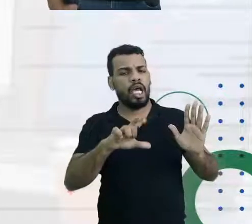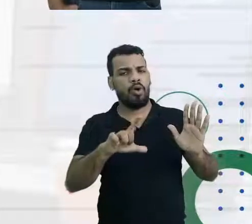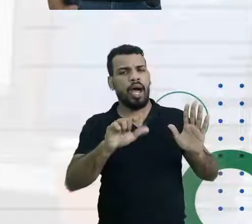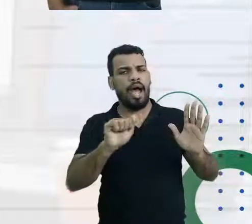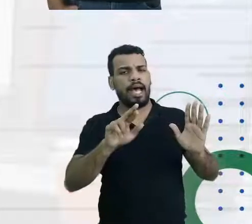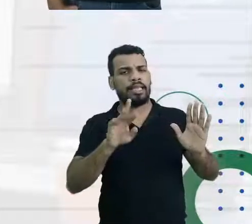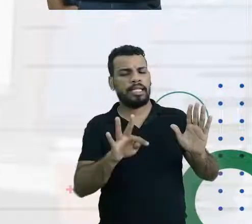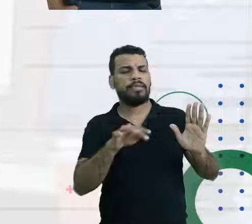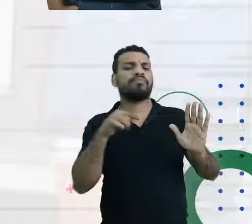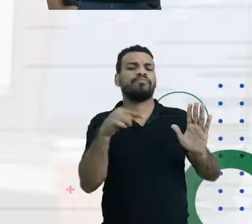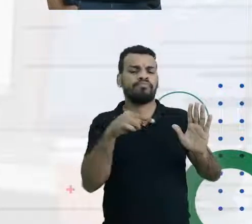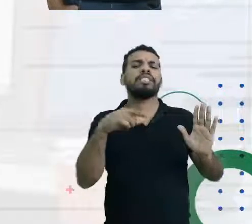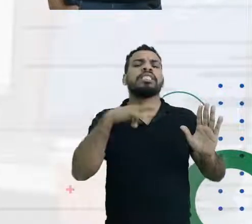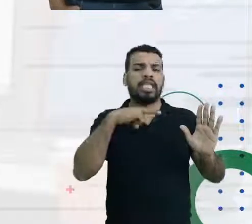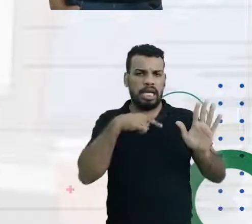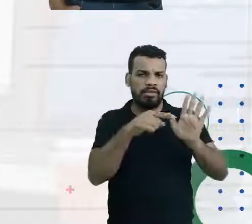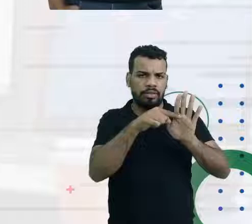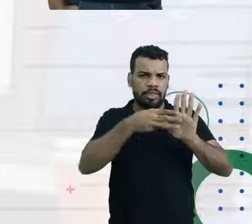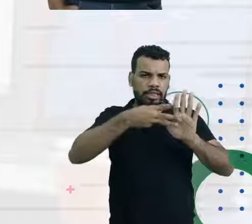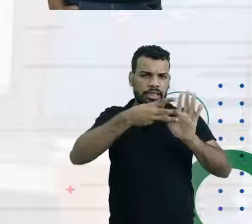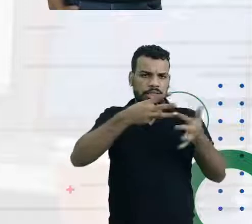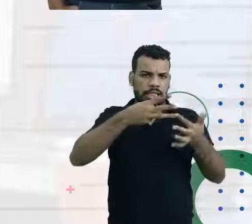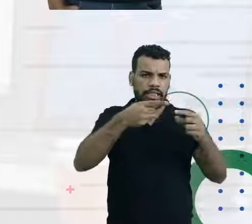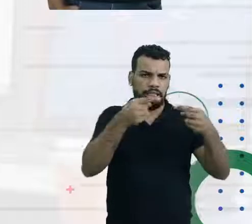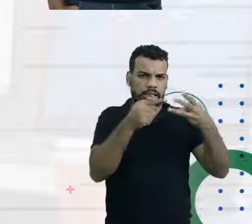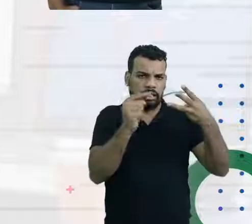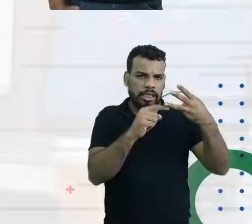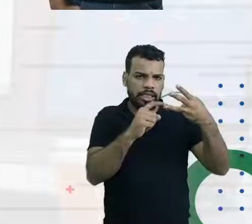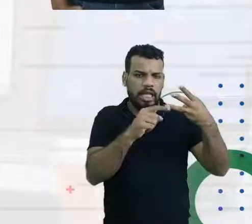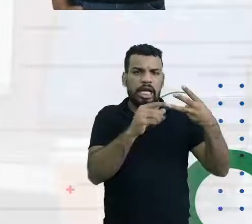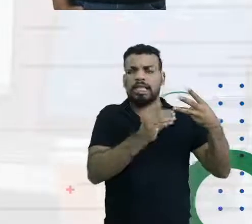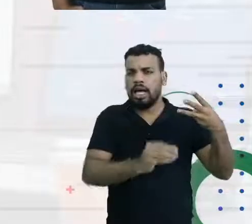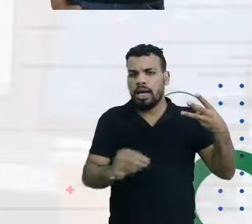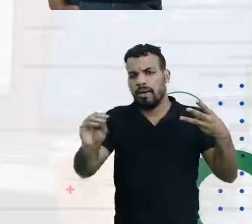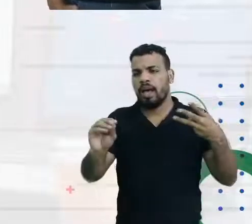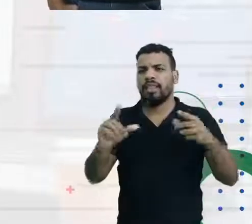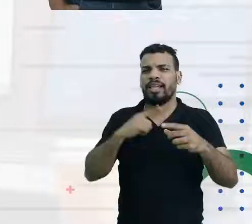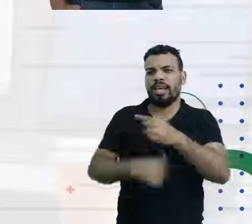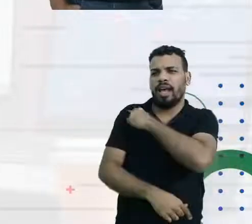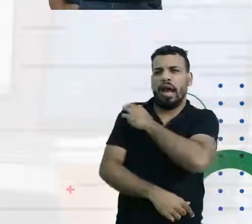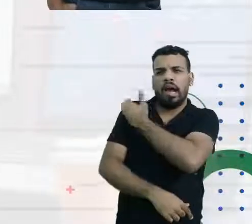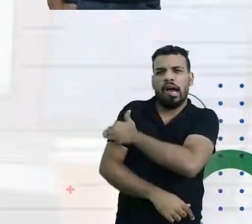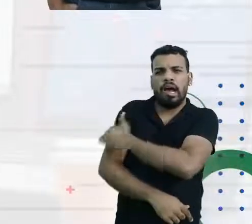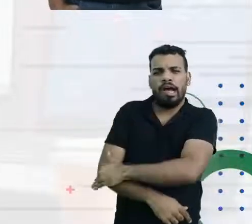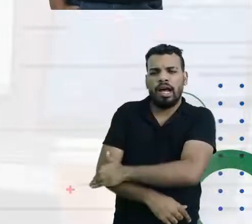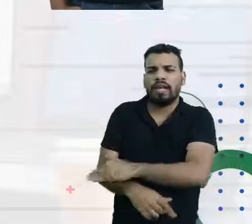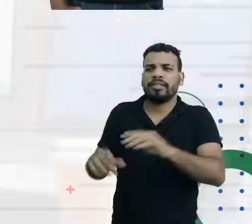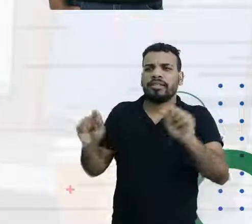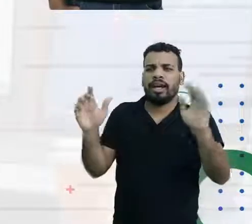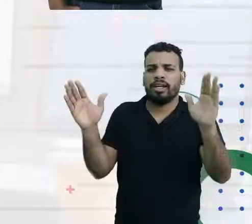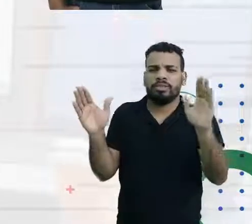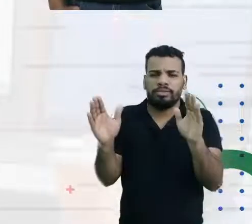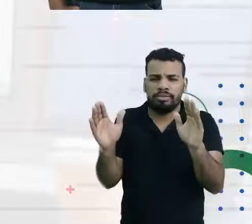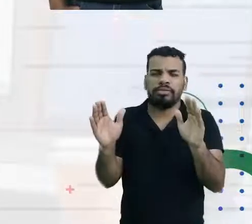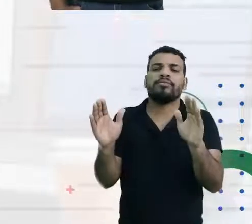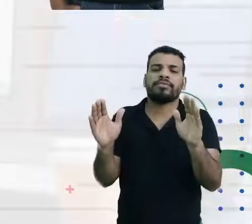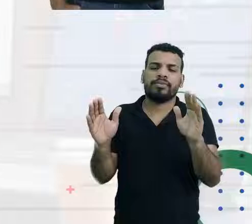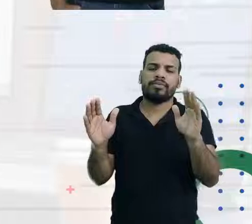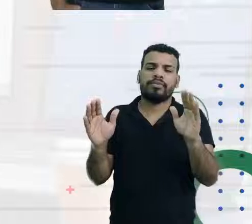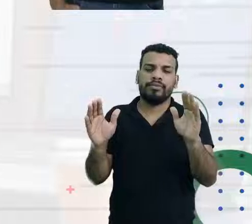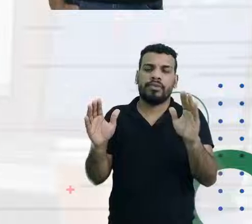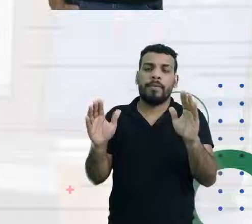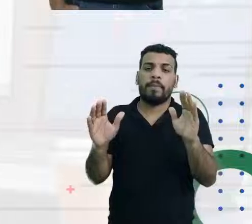essa ferramenta, alguns programas têm essa ferramenta de suavizar o serrilhado. E essa não é a intenção do pixel art, claramente,